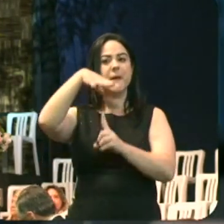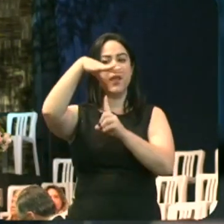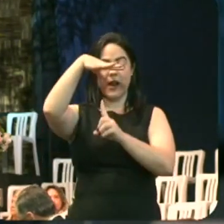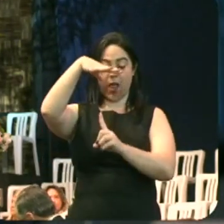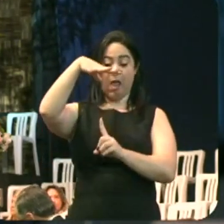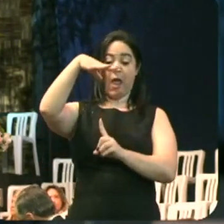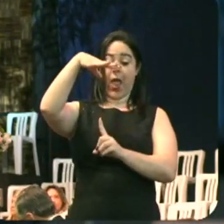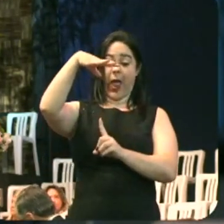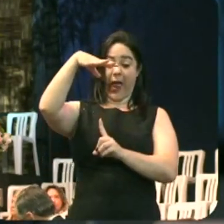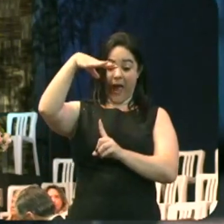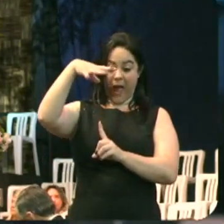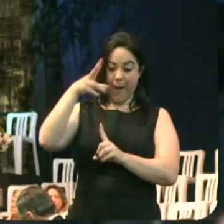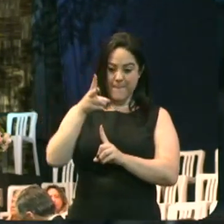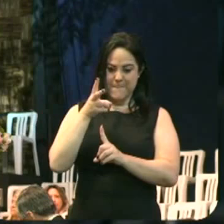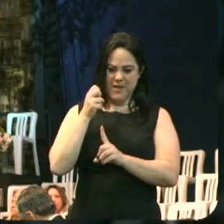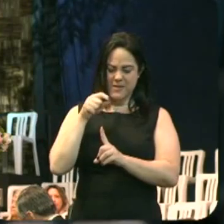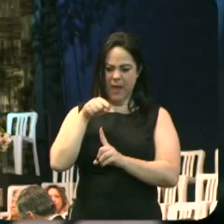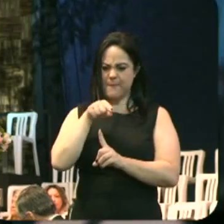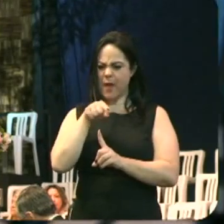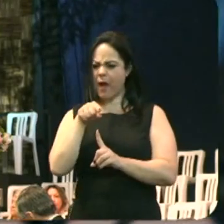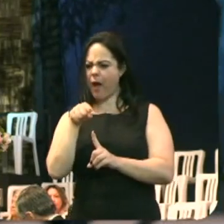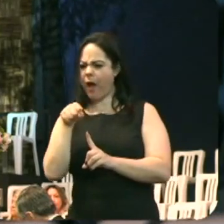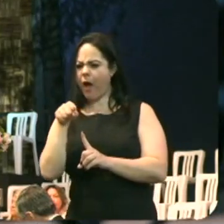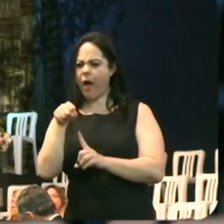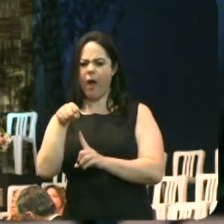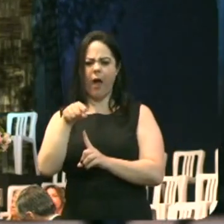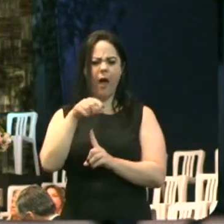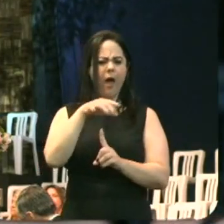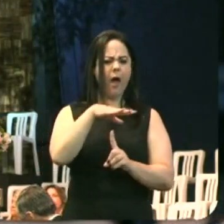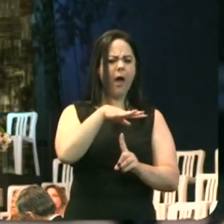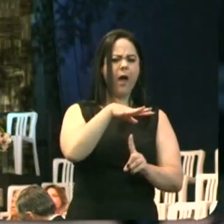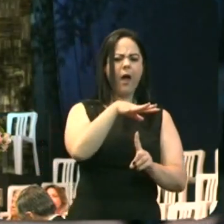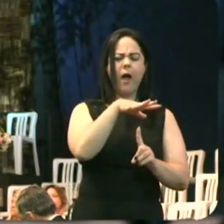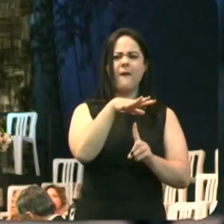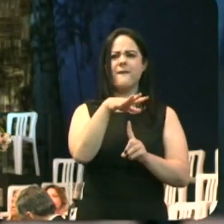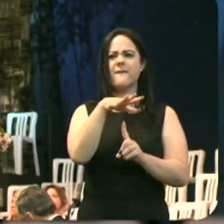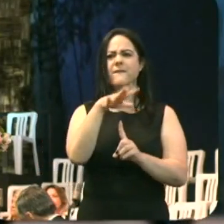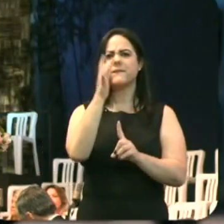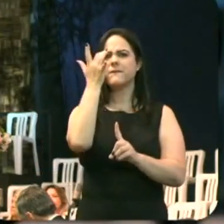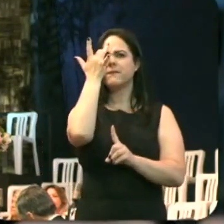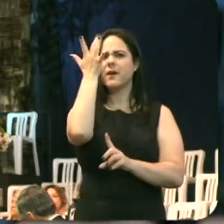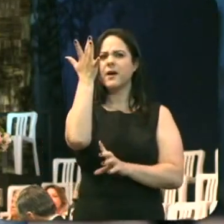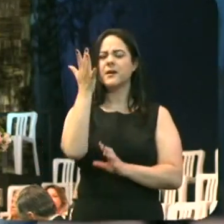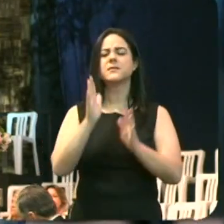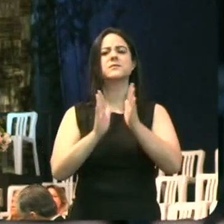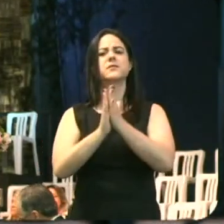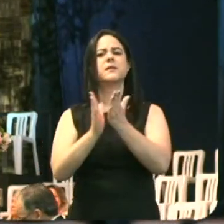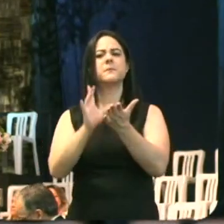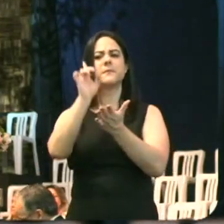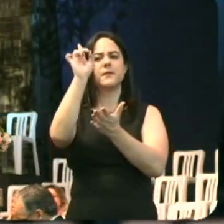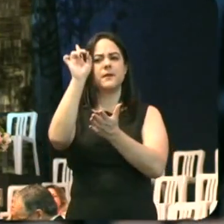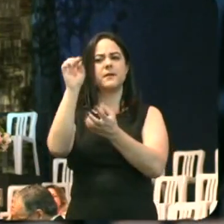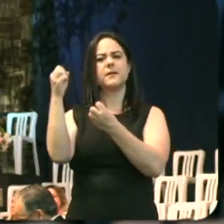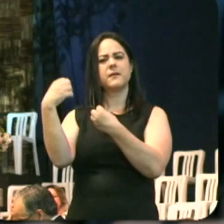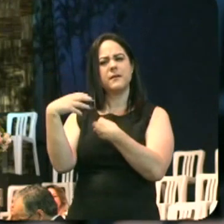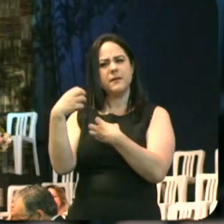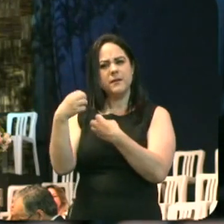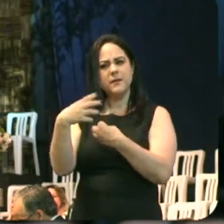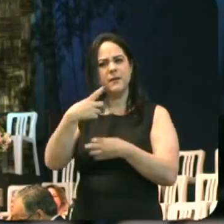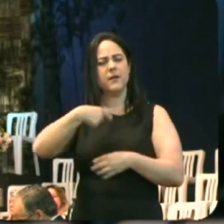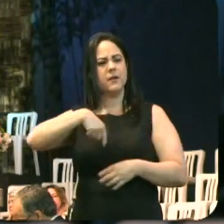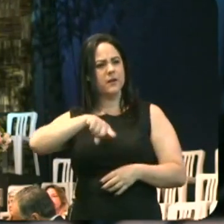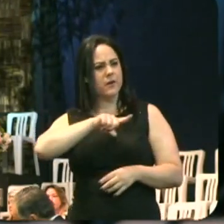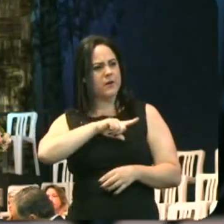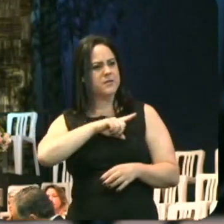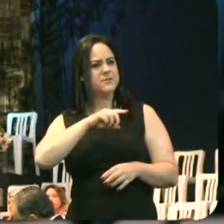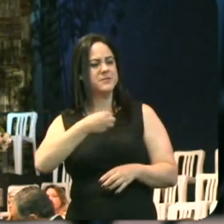e a gente começa a ter algum discernimento. E a Bíblia vai ensinar para a gente que